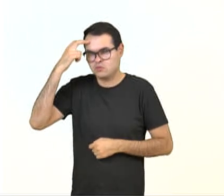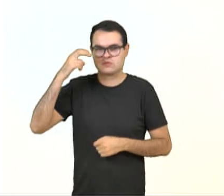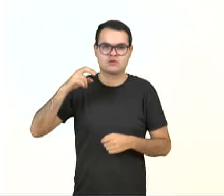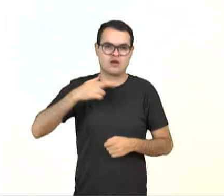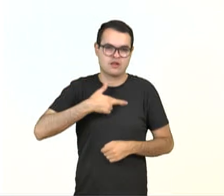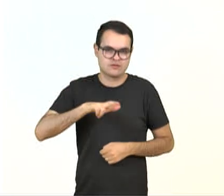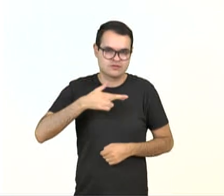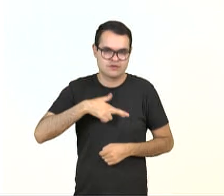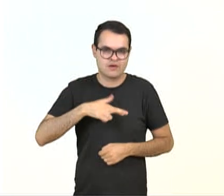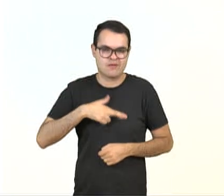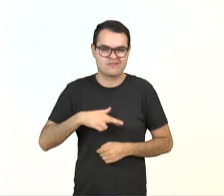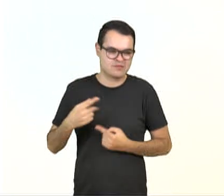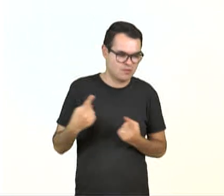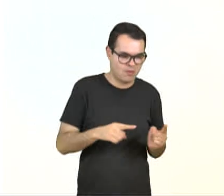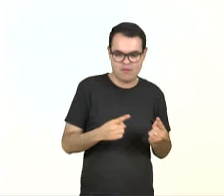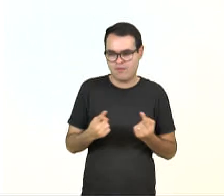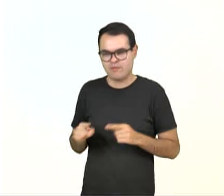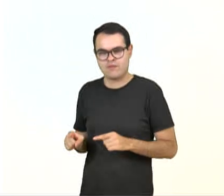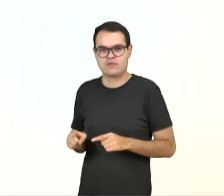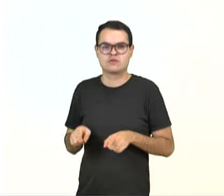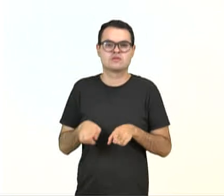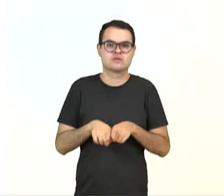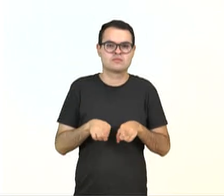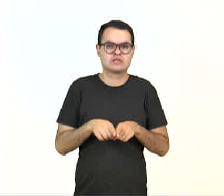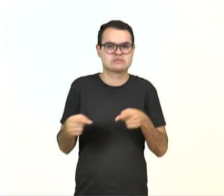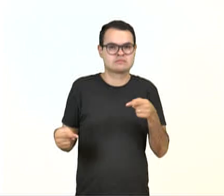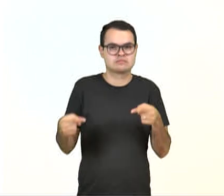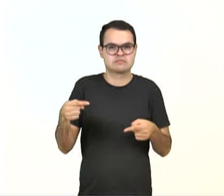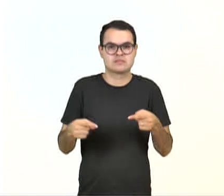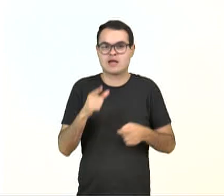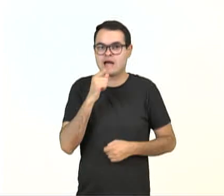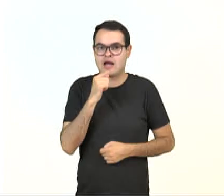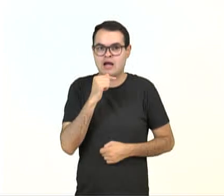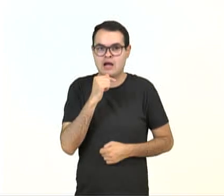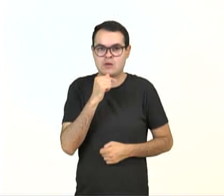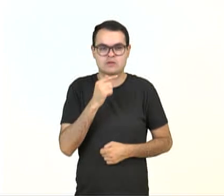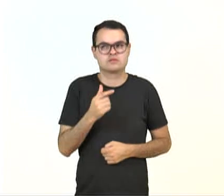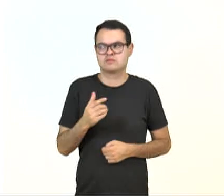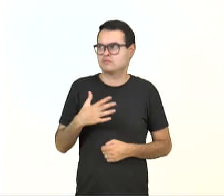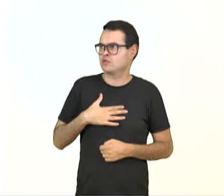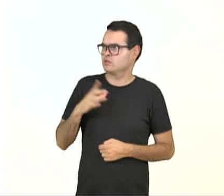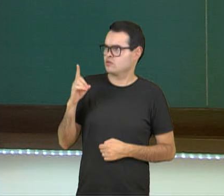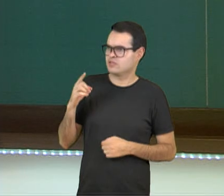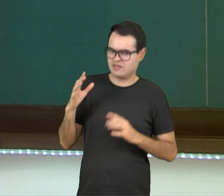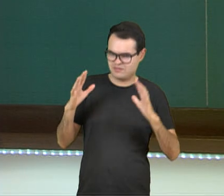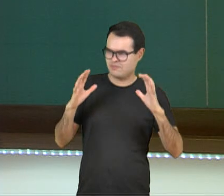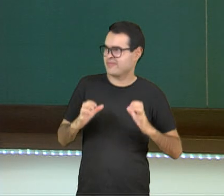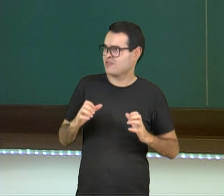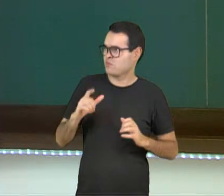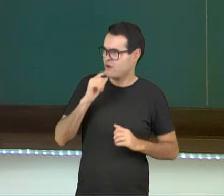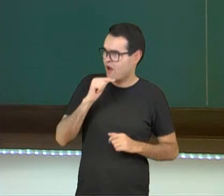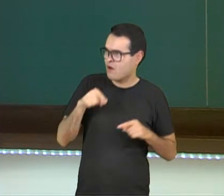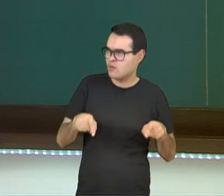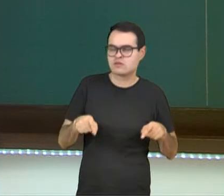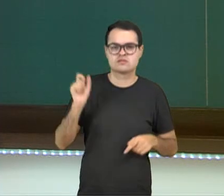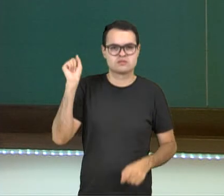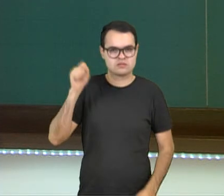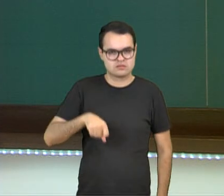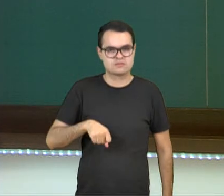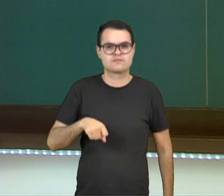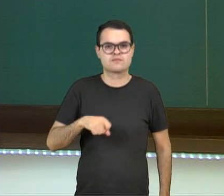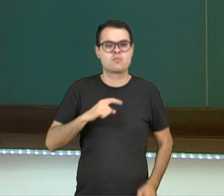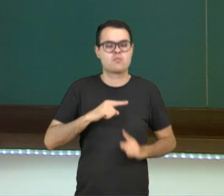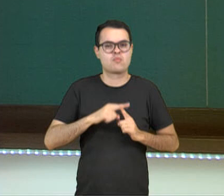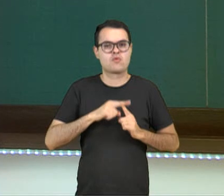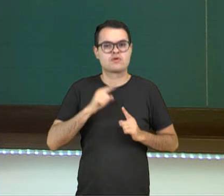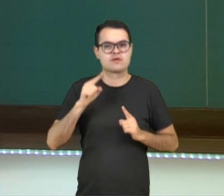ou religiosas. Disputas por água. Meu Deus, professora, brigam por água no continente africano? Sim, gente, porque